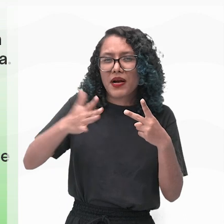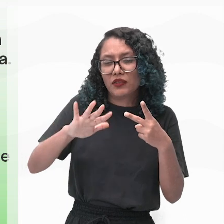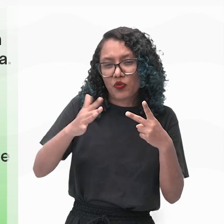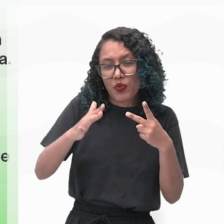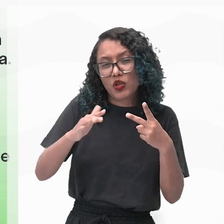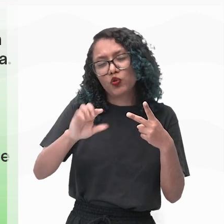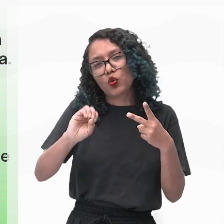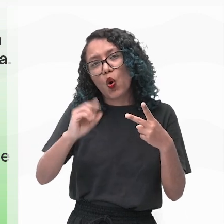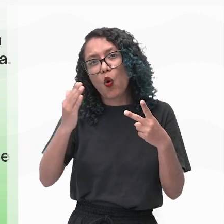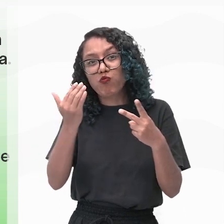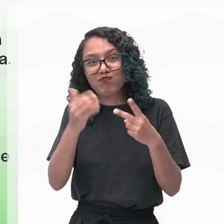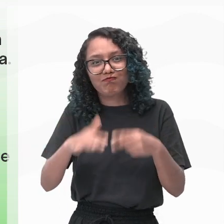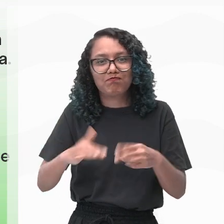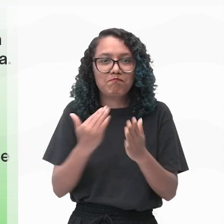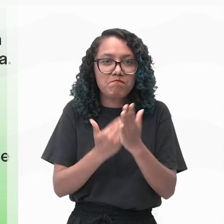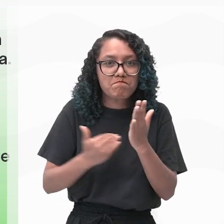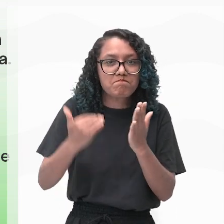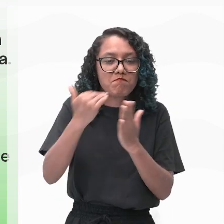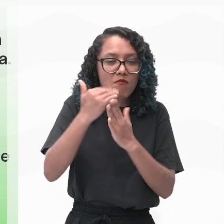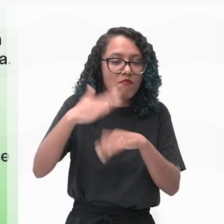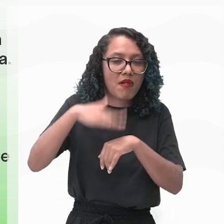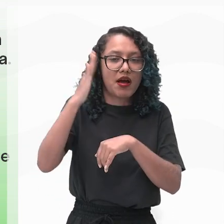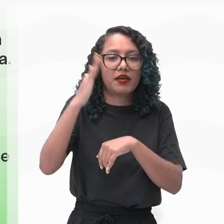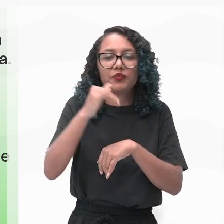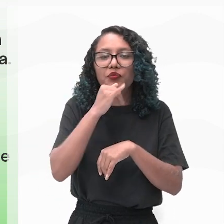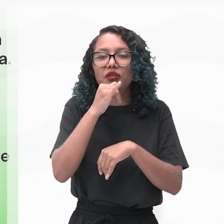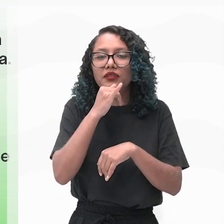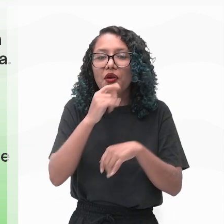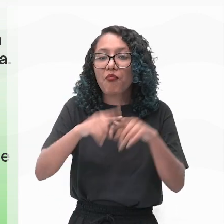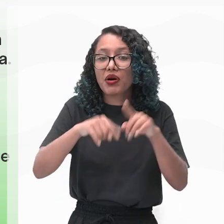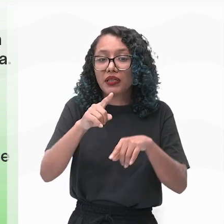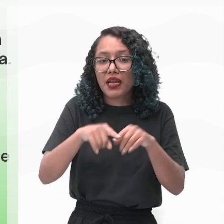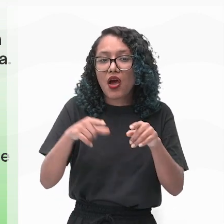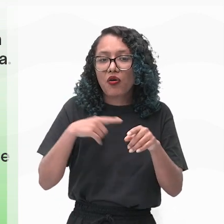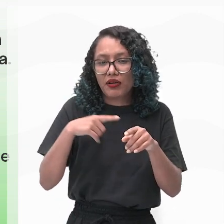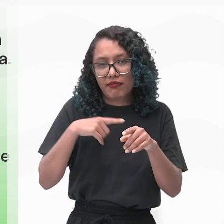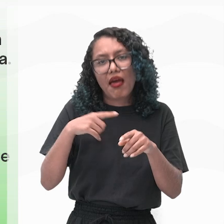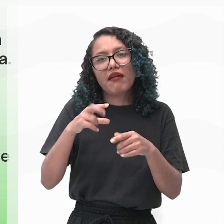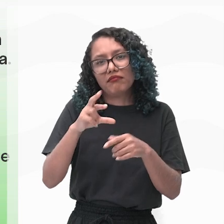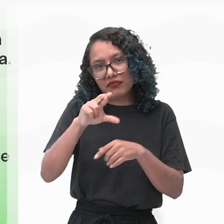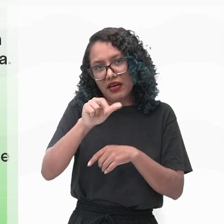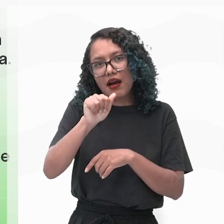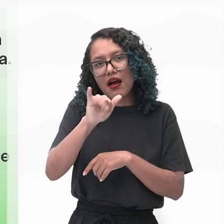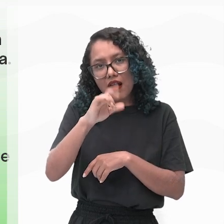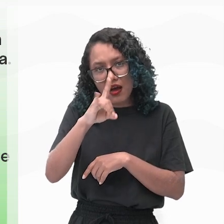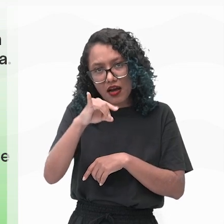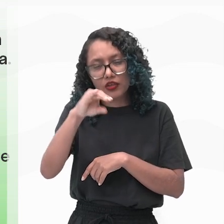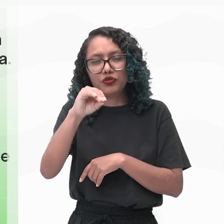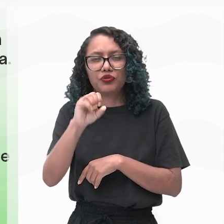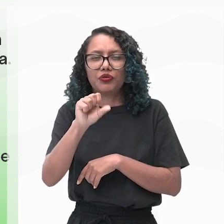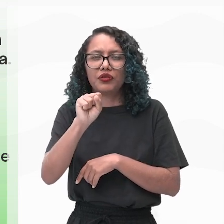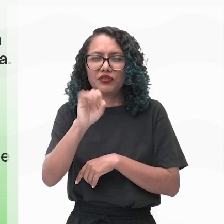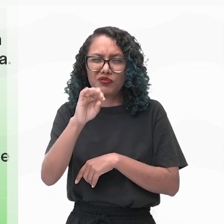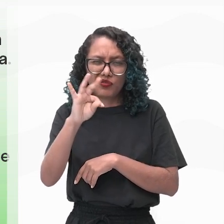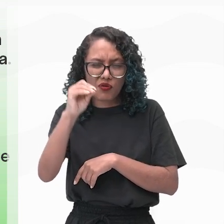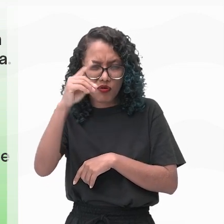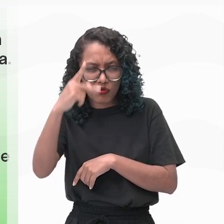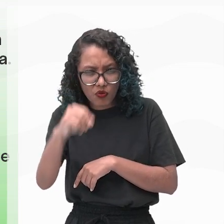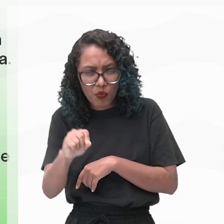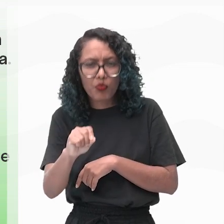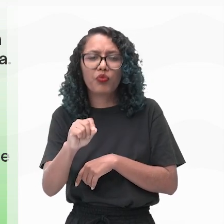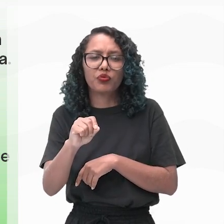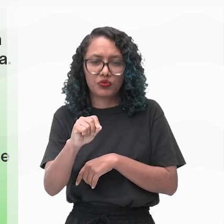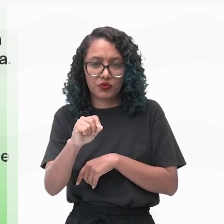atividade. Exemplos, materiais contaminados com radioisótopos de alta energia e